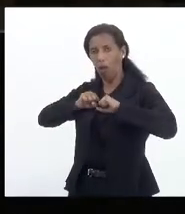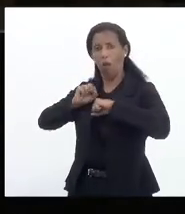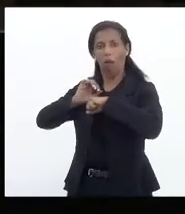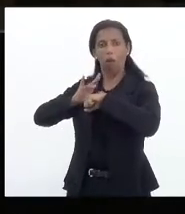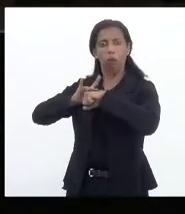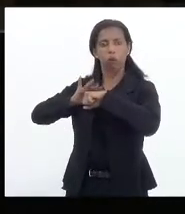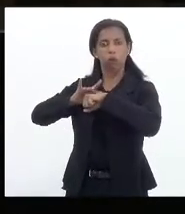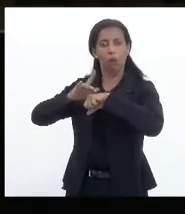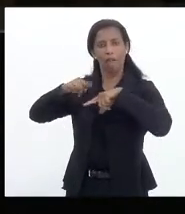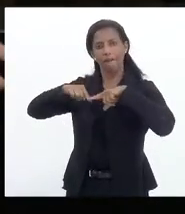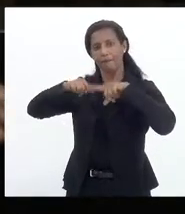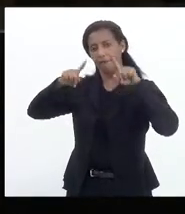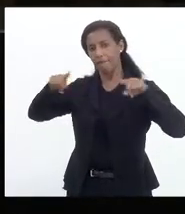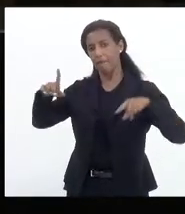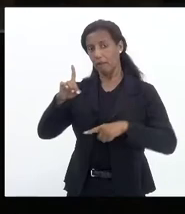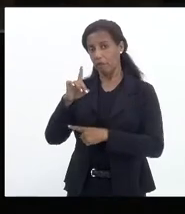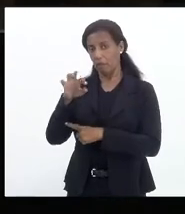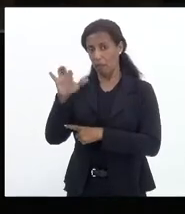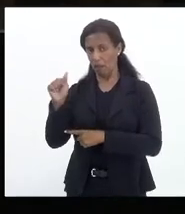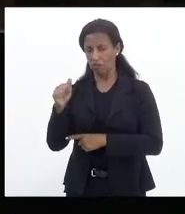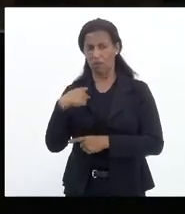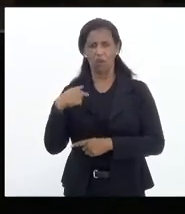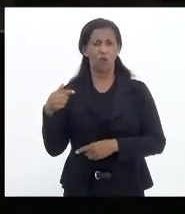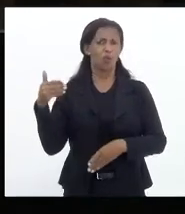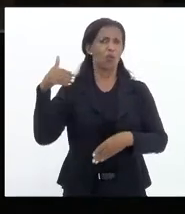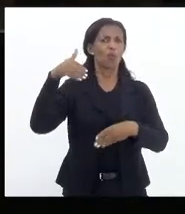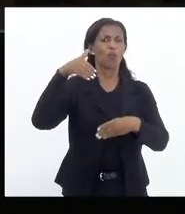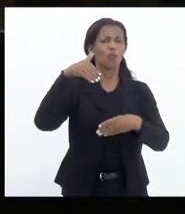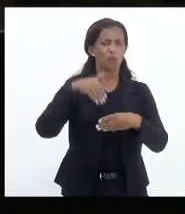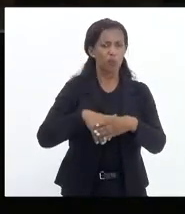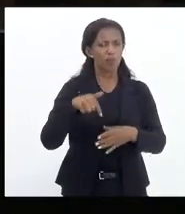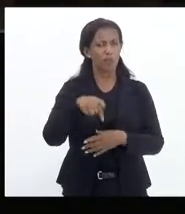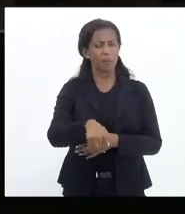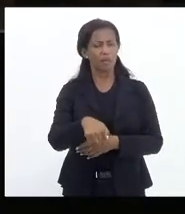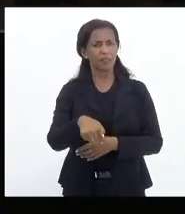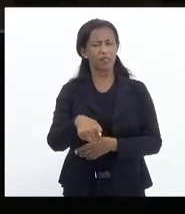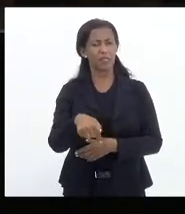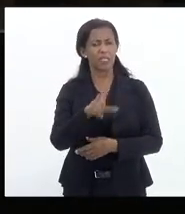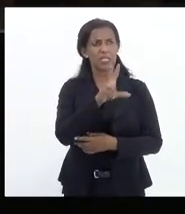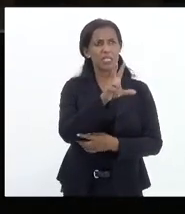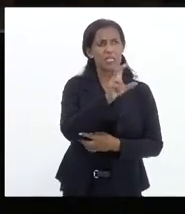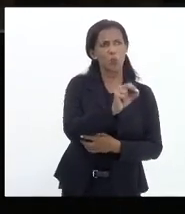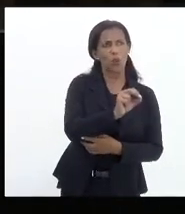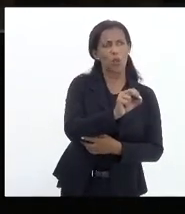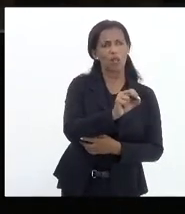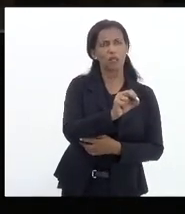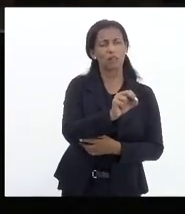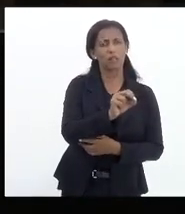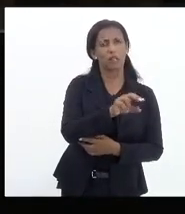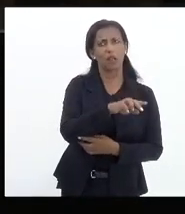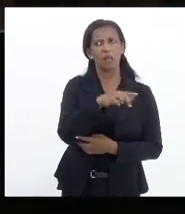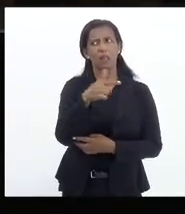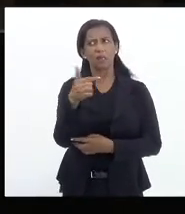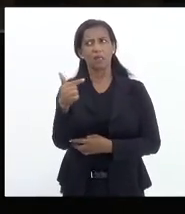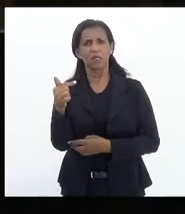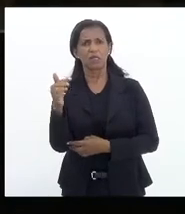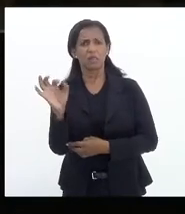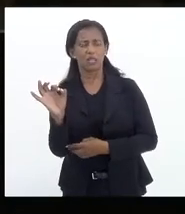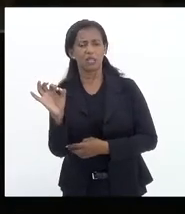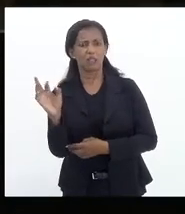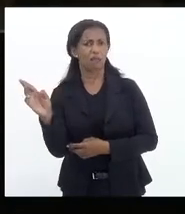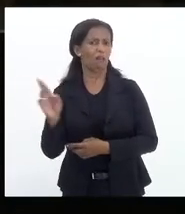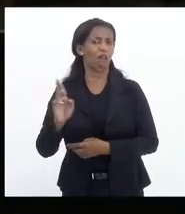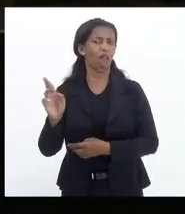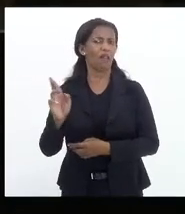Delta variante Delta nova Estamos aqui na casa a redução de 50 até 70 reais o preço